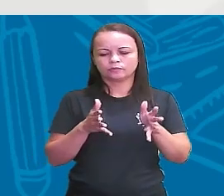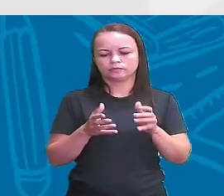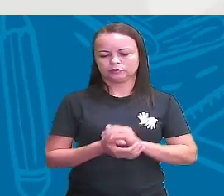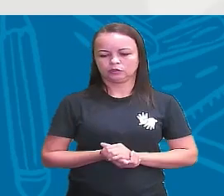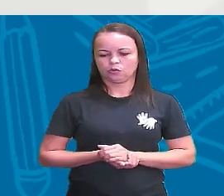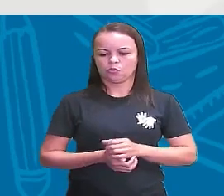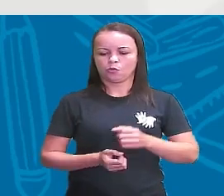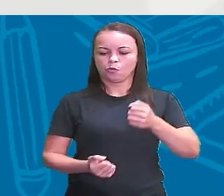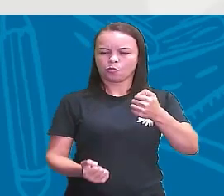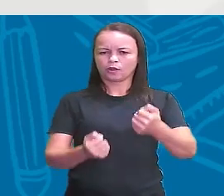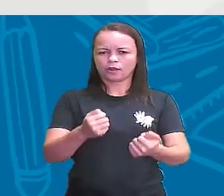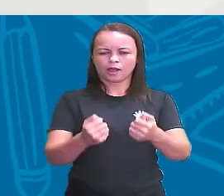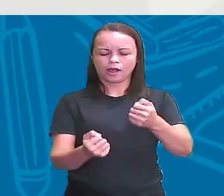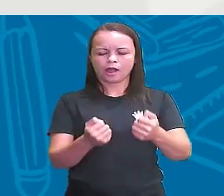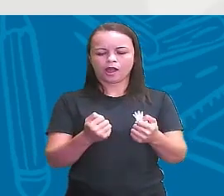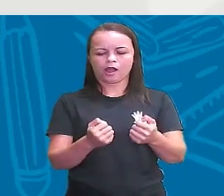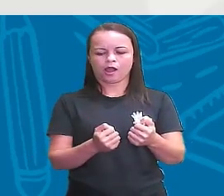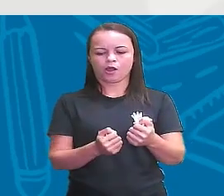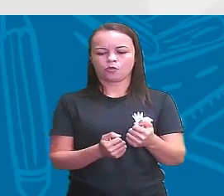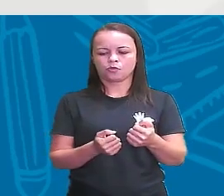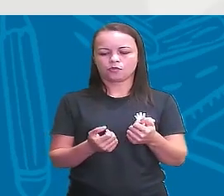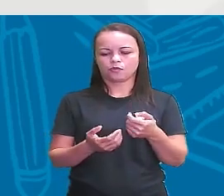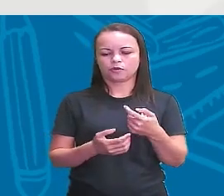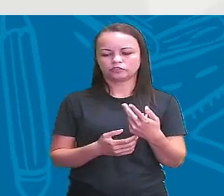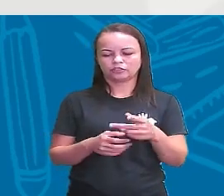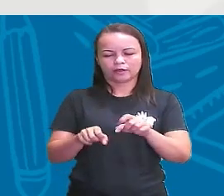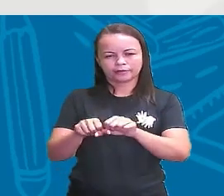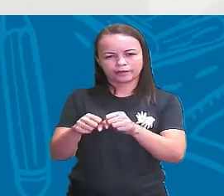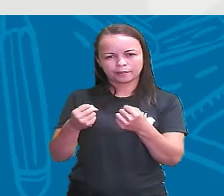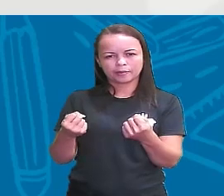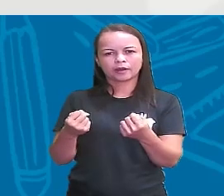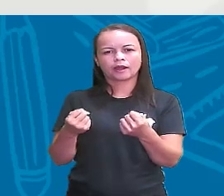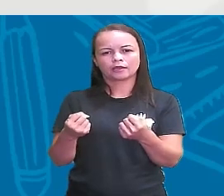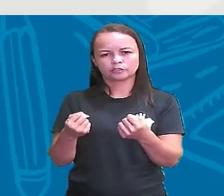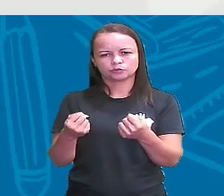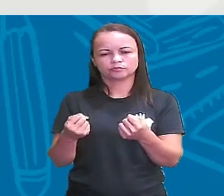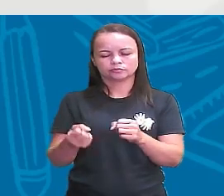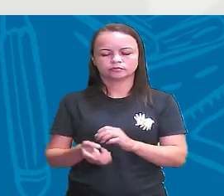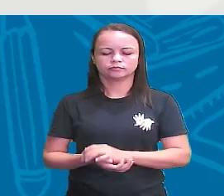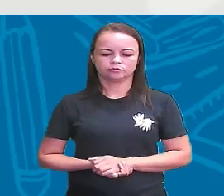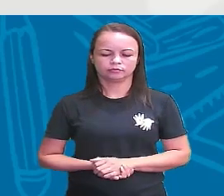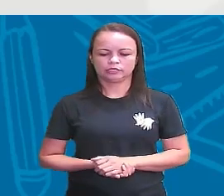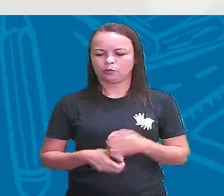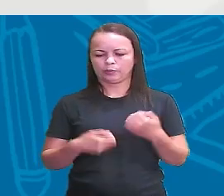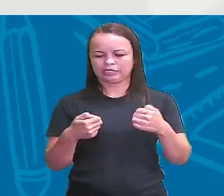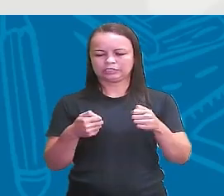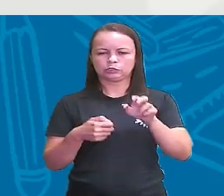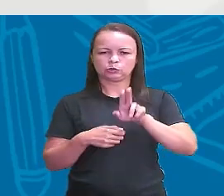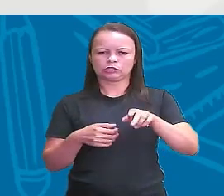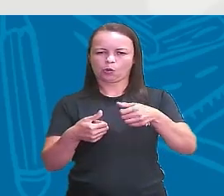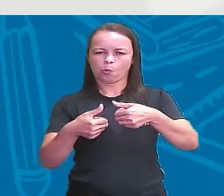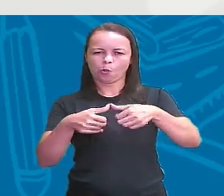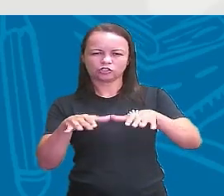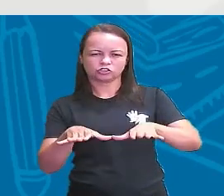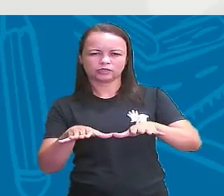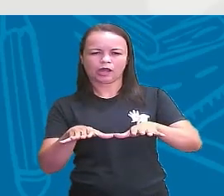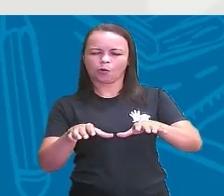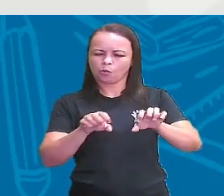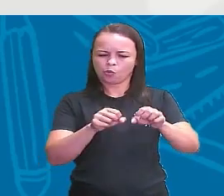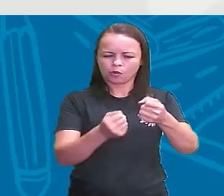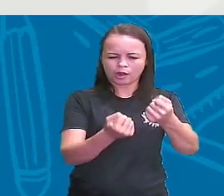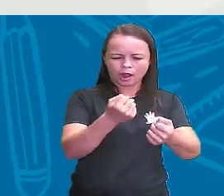roto ou el coche está roto, que significa que o carro está quebrado, certo? Então,